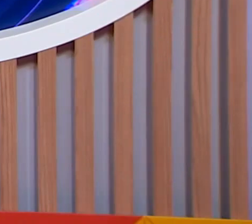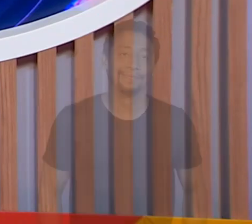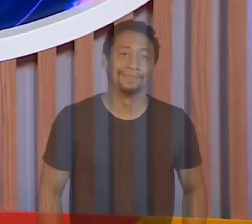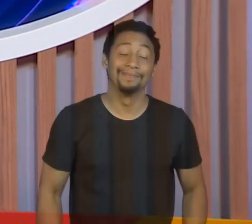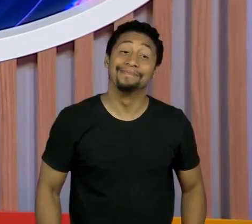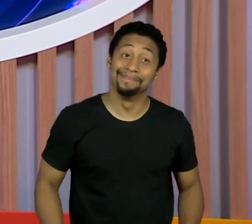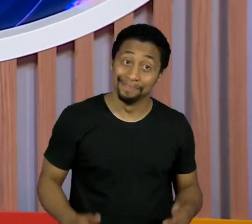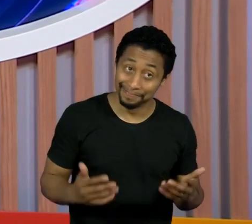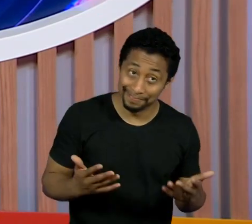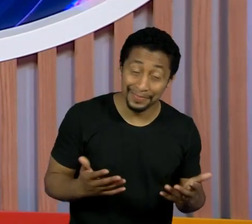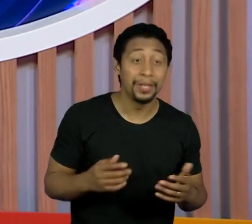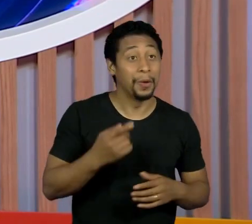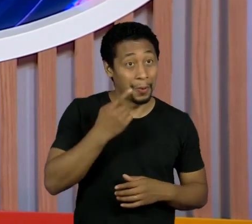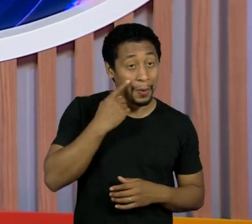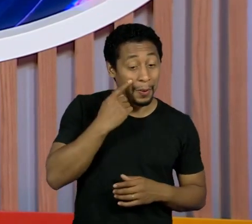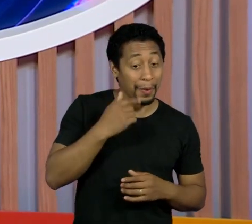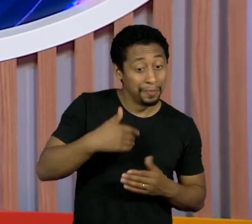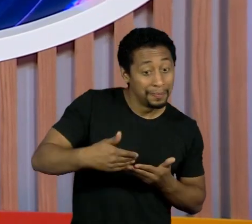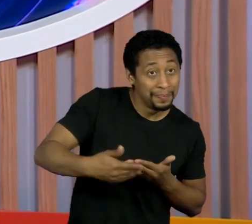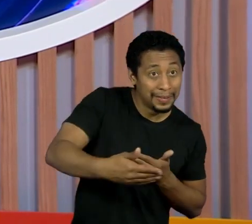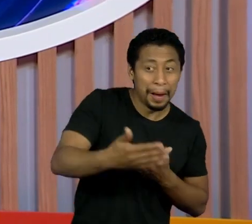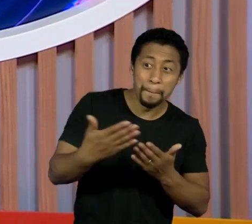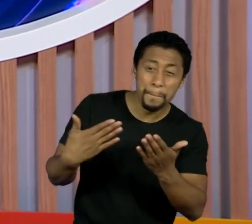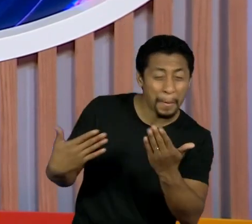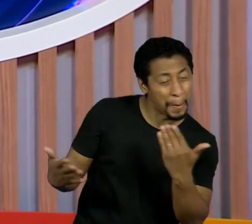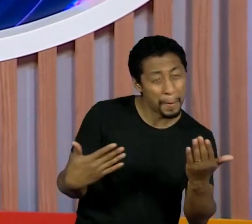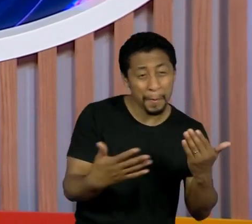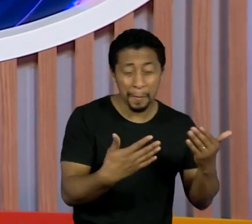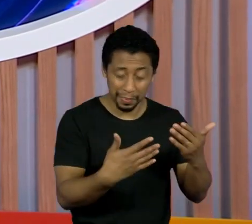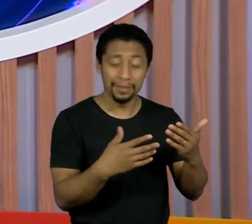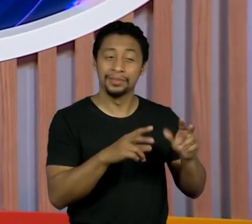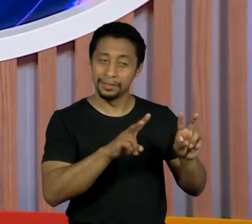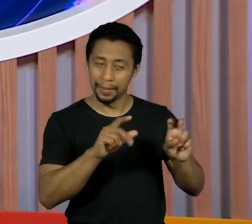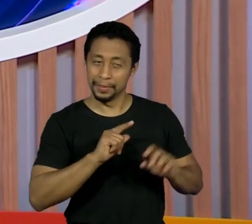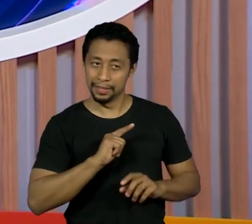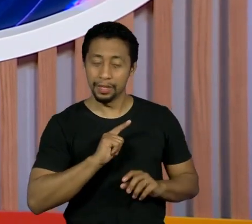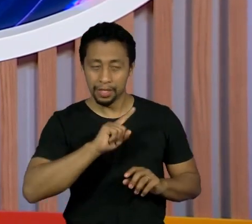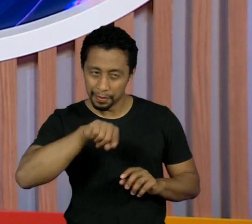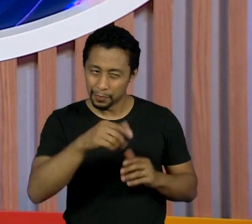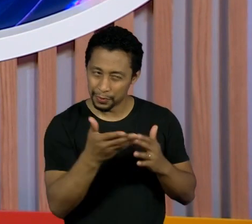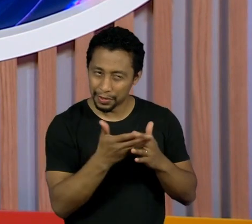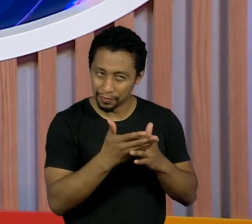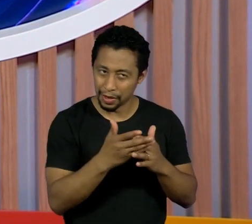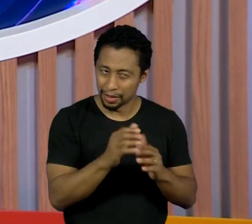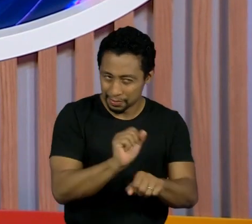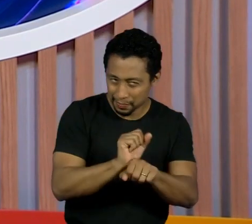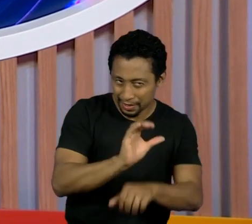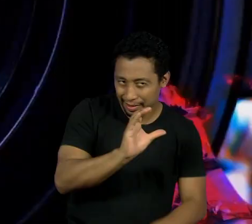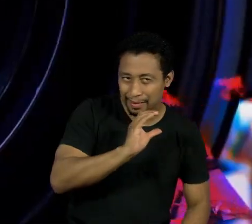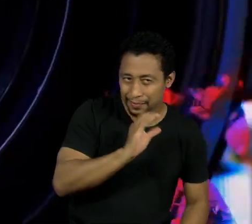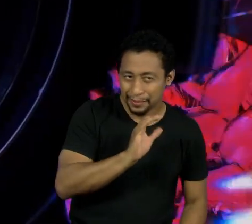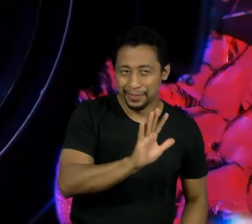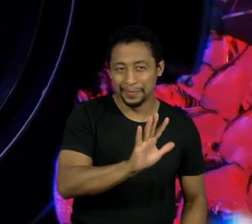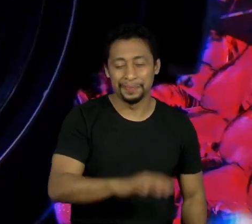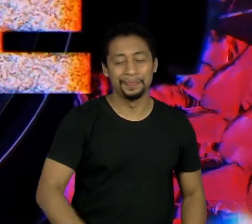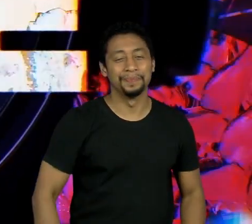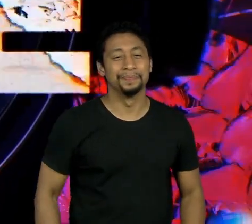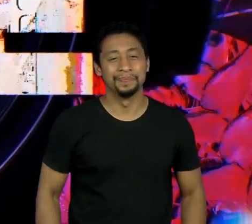É isso aí, a gente ainda tem muito assunto para conversar hoje. Só que é daqui a pouco, depois do intervalo, olha, rapidinho.